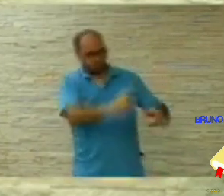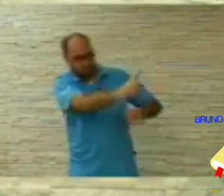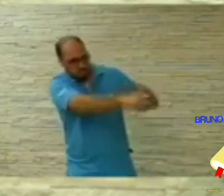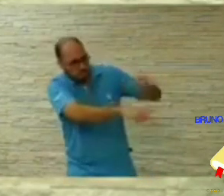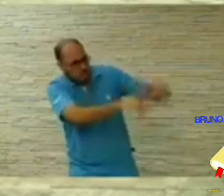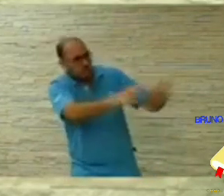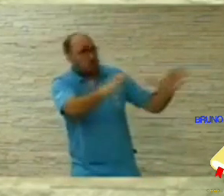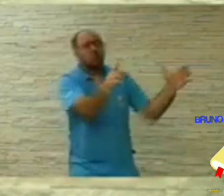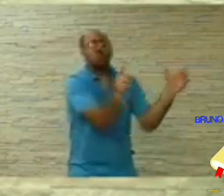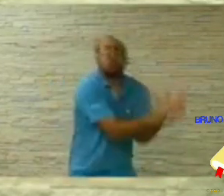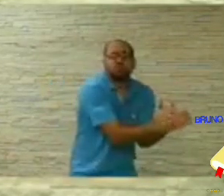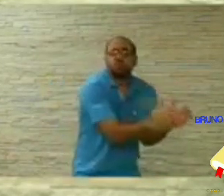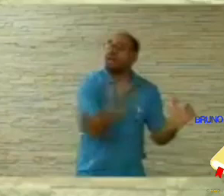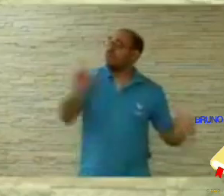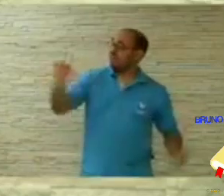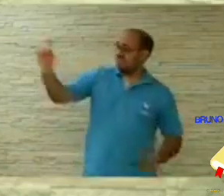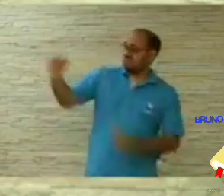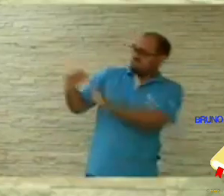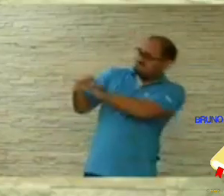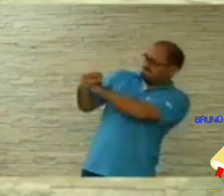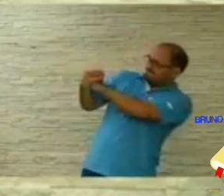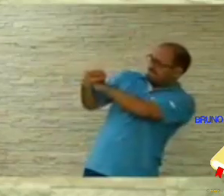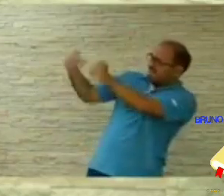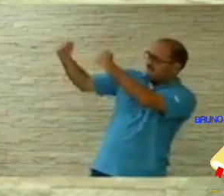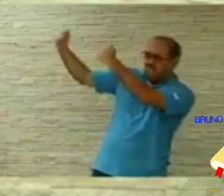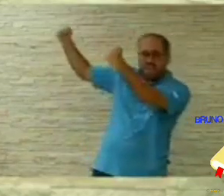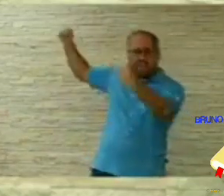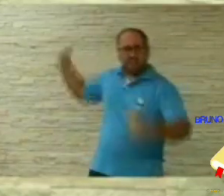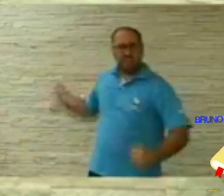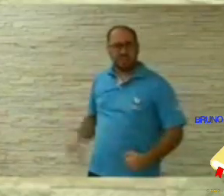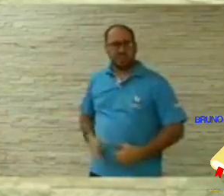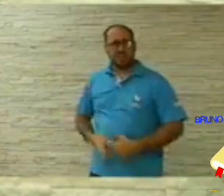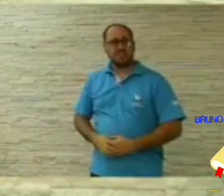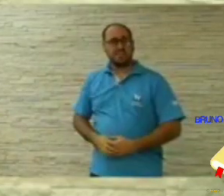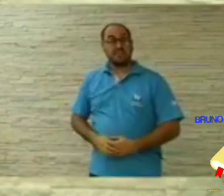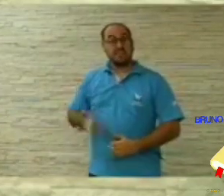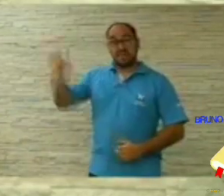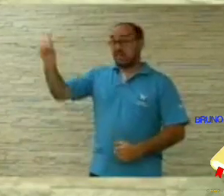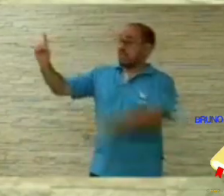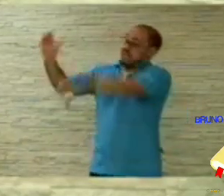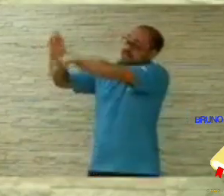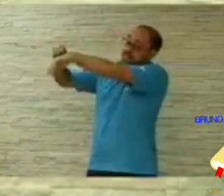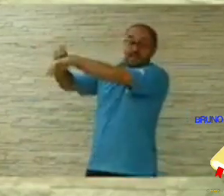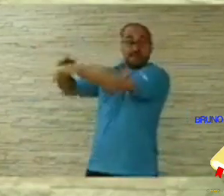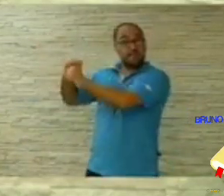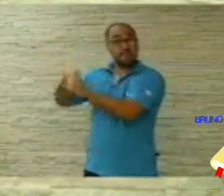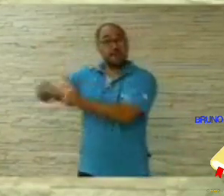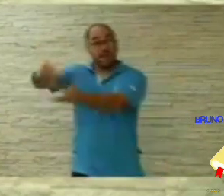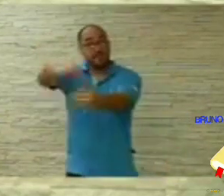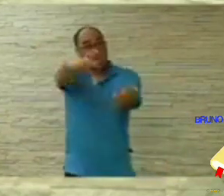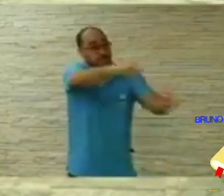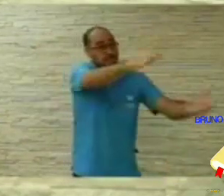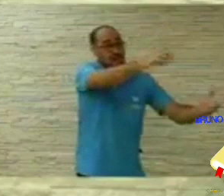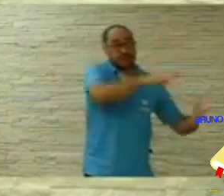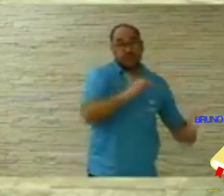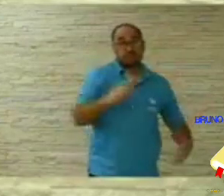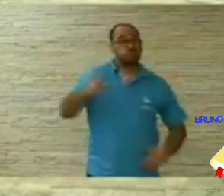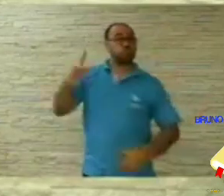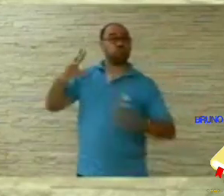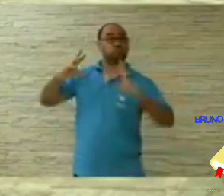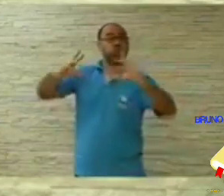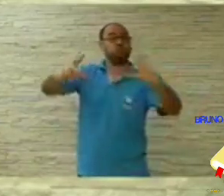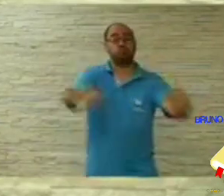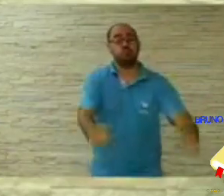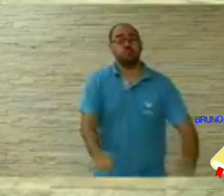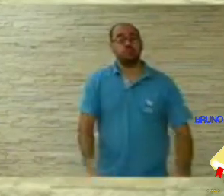qualquer grandiosidade que possa existir, porque afinal de contas Ele tudo criou. A Bíblia está dizendo aqui que todas